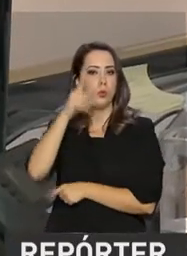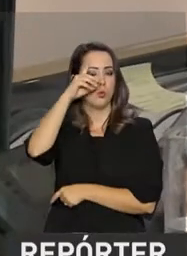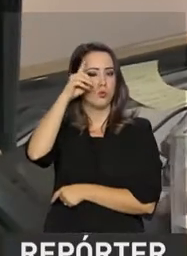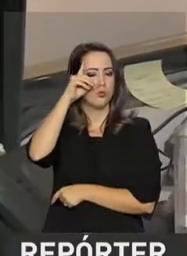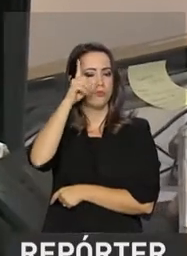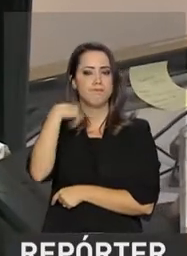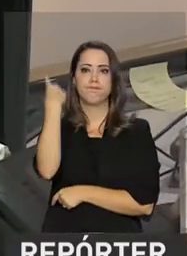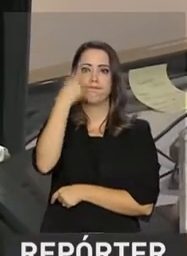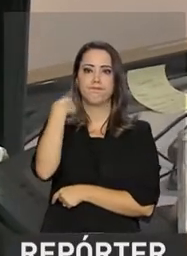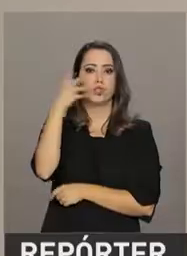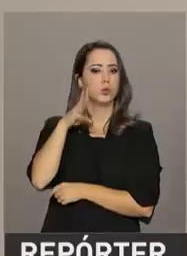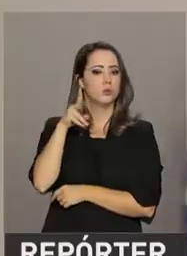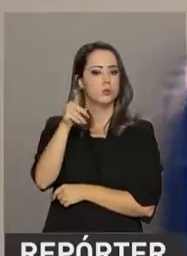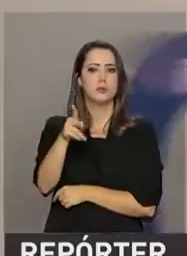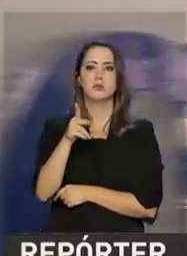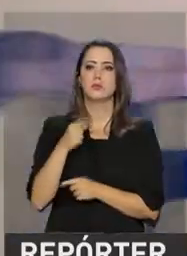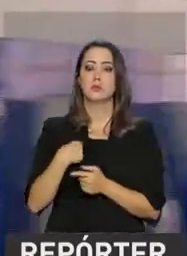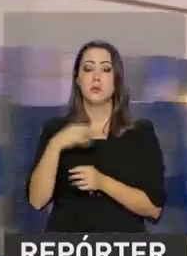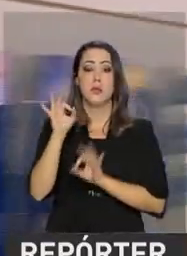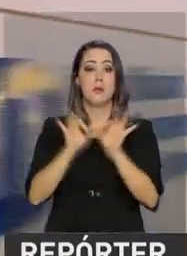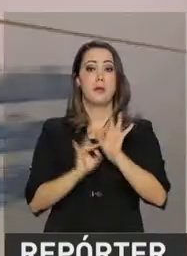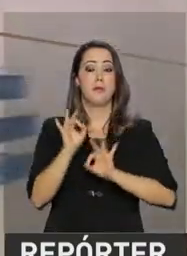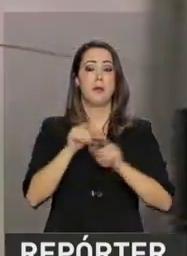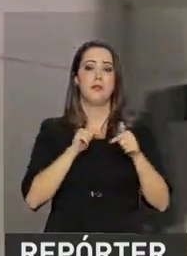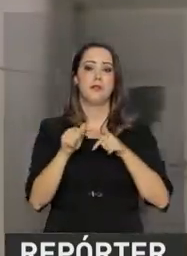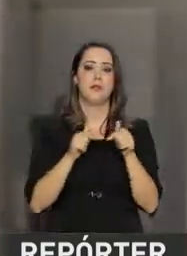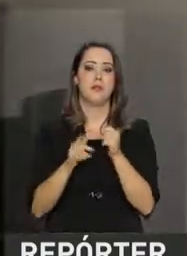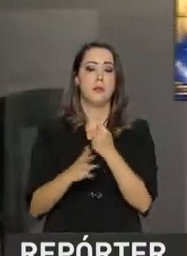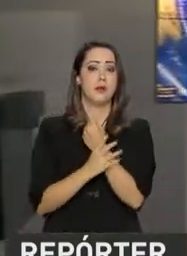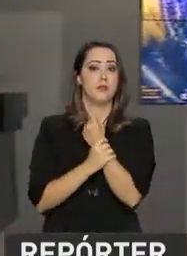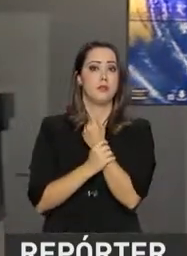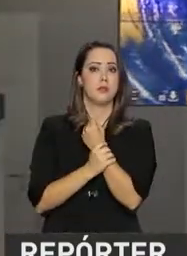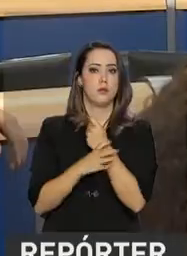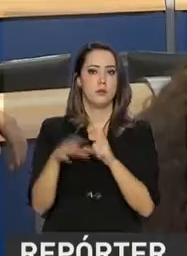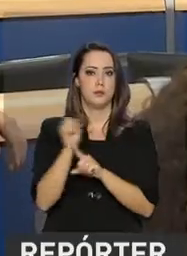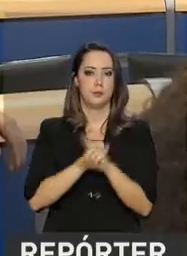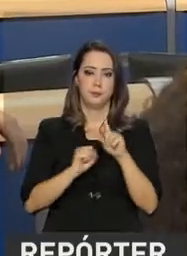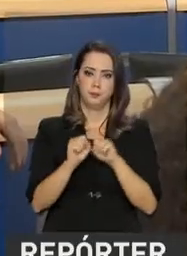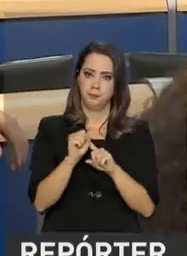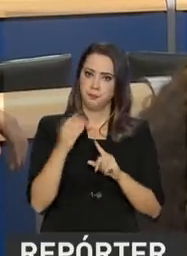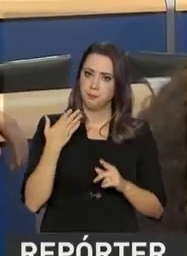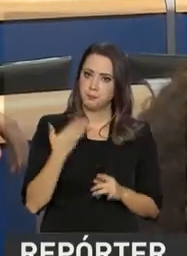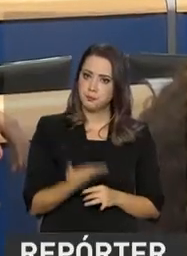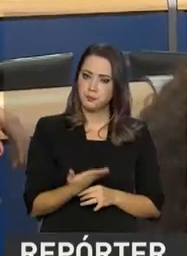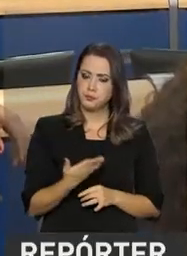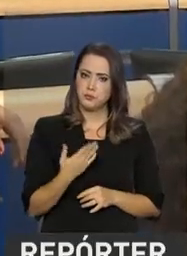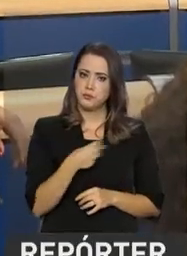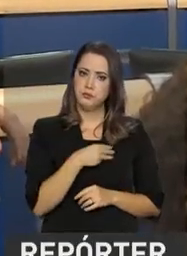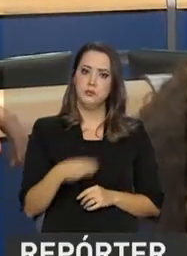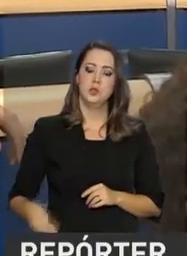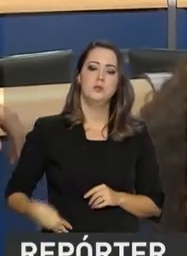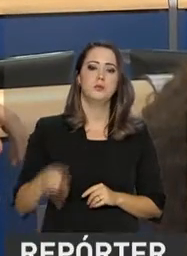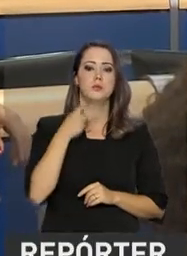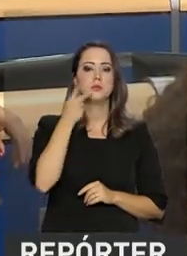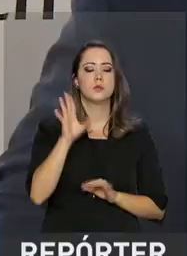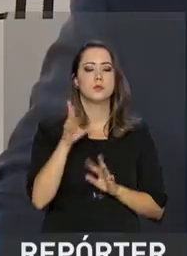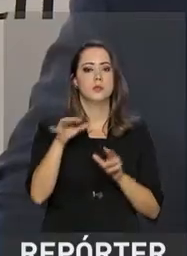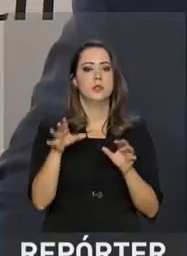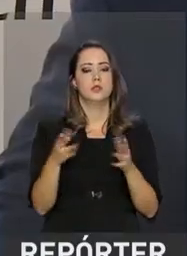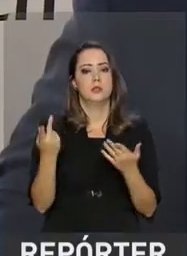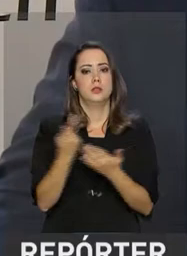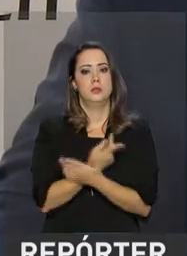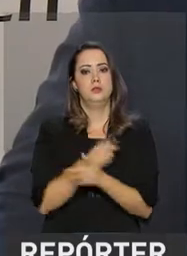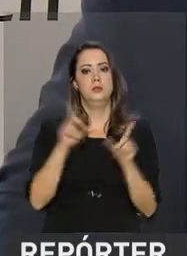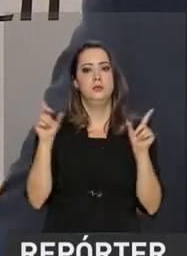todas as regiões brasileiras e preparações de segurança social para o ministro é o de barbalho tudo está sendo realizado